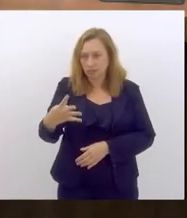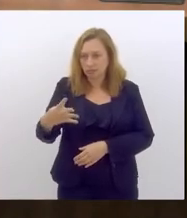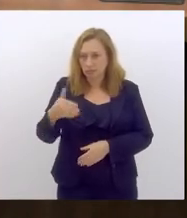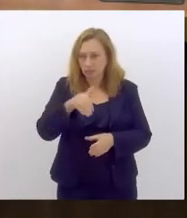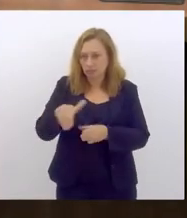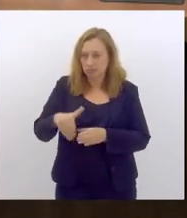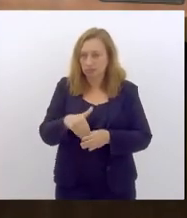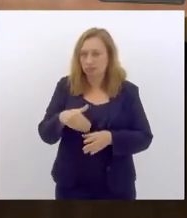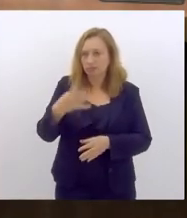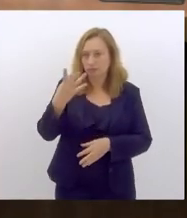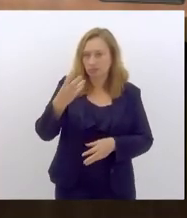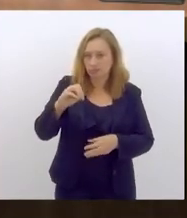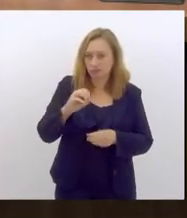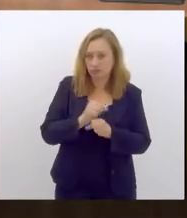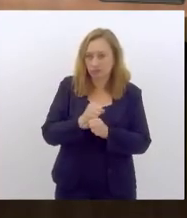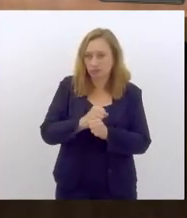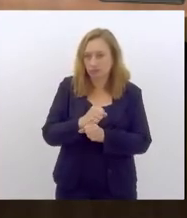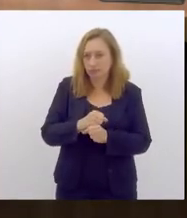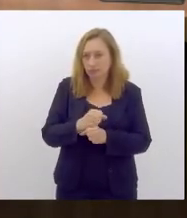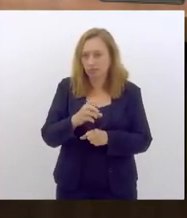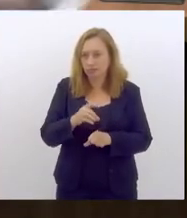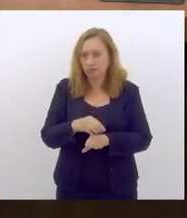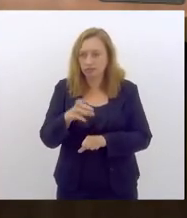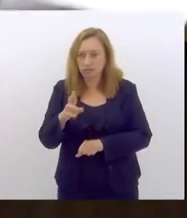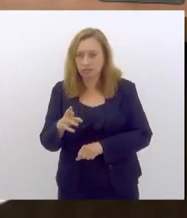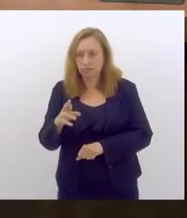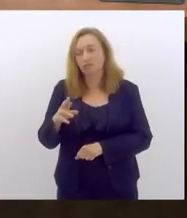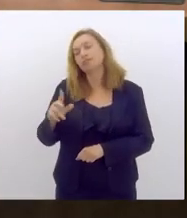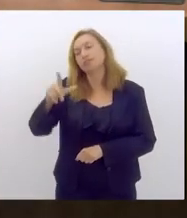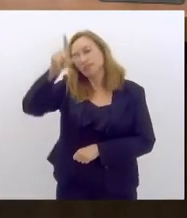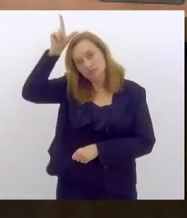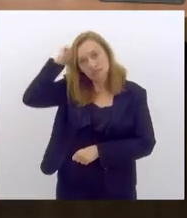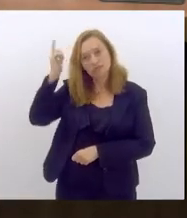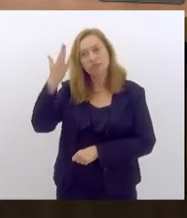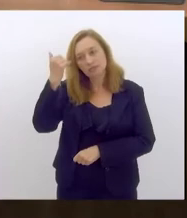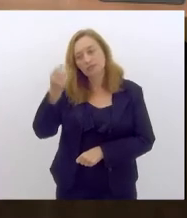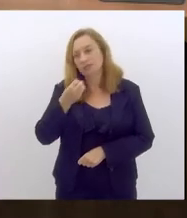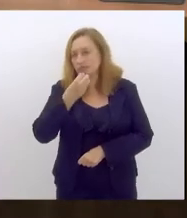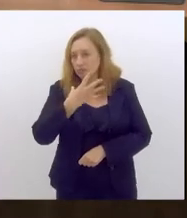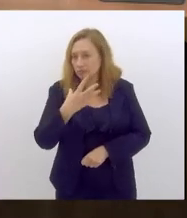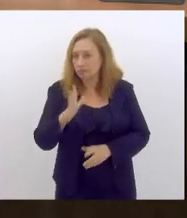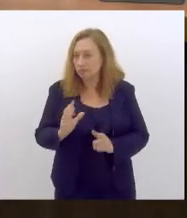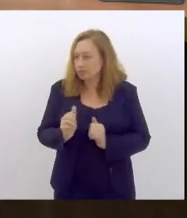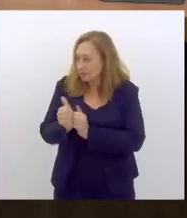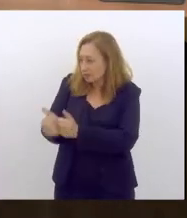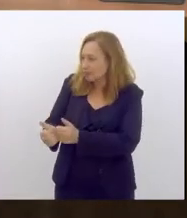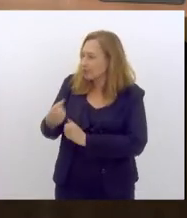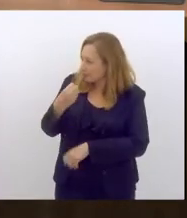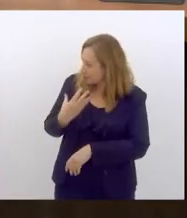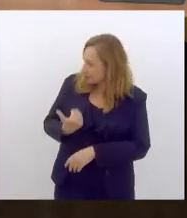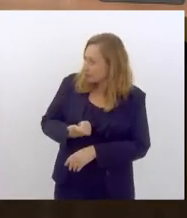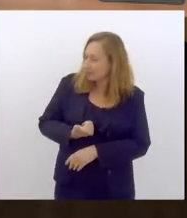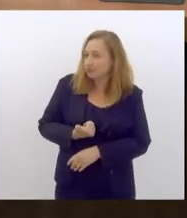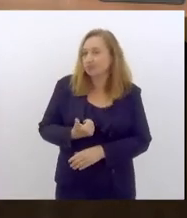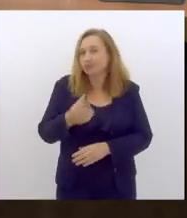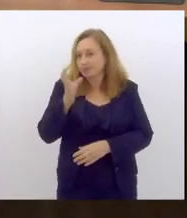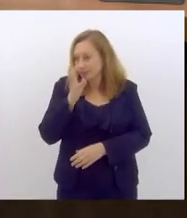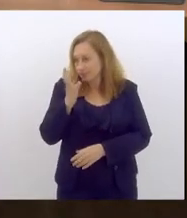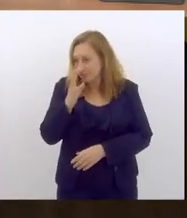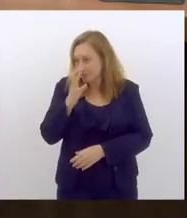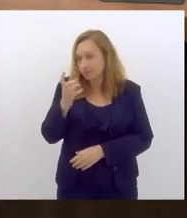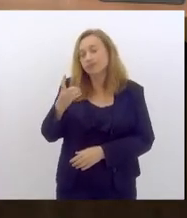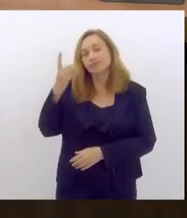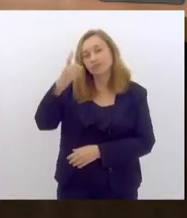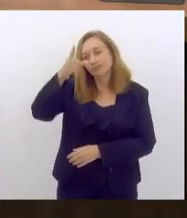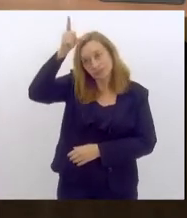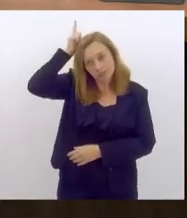nesses 40 anos, doutor Luiz Paulo sabe muito bem, que acompanhou muitos deles, sempre foi um admirador do doutor Luiz